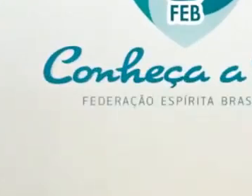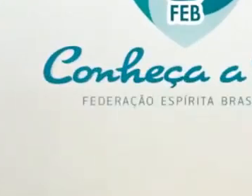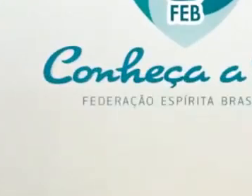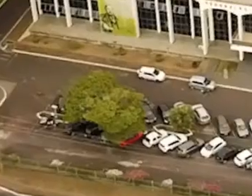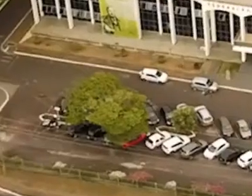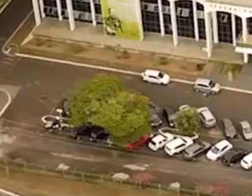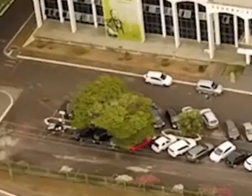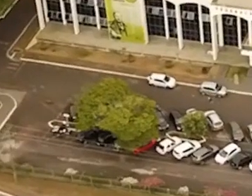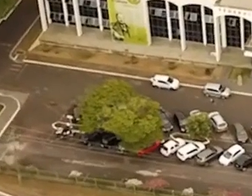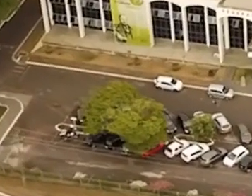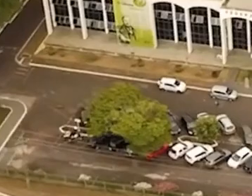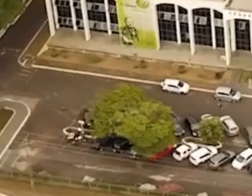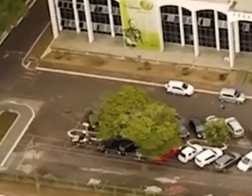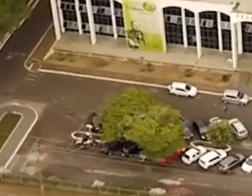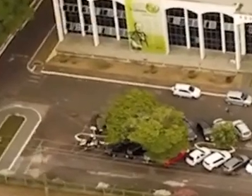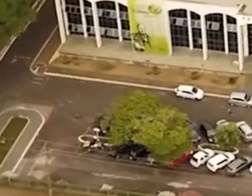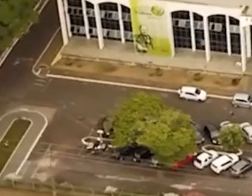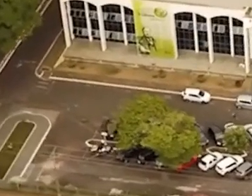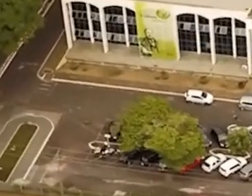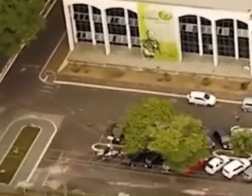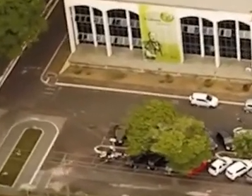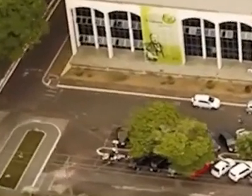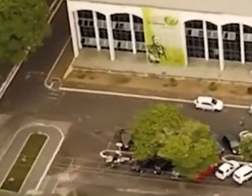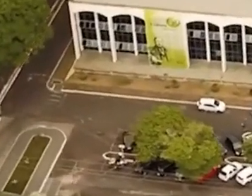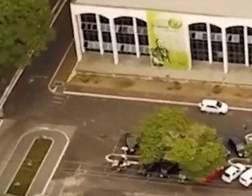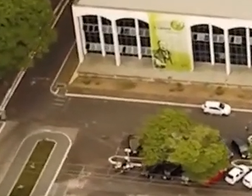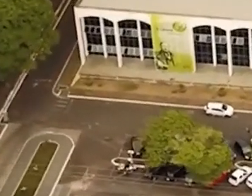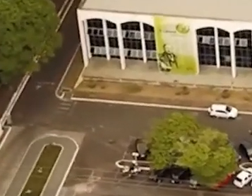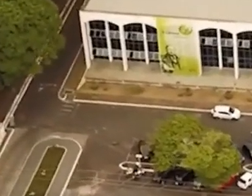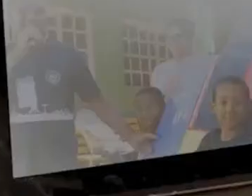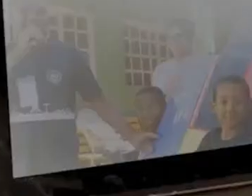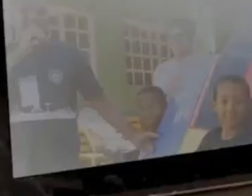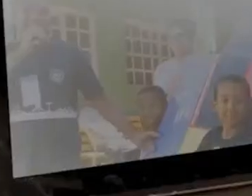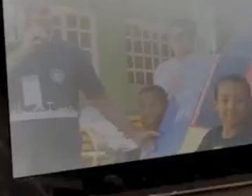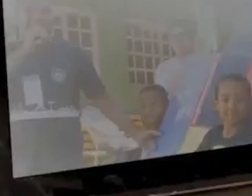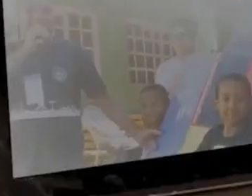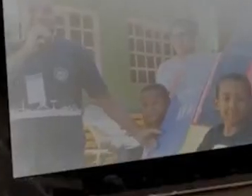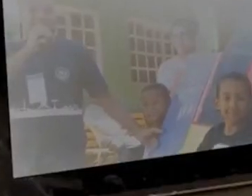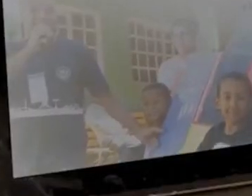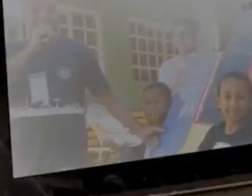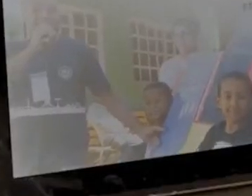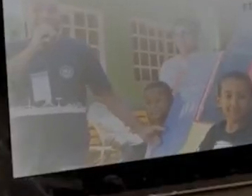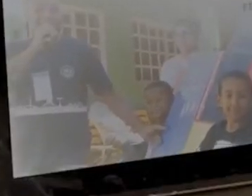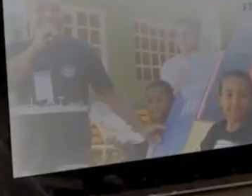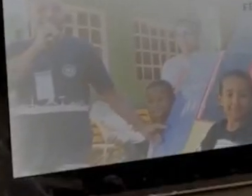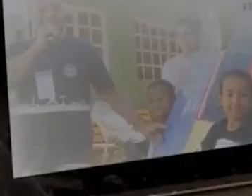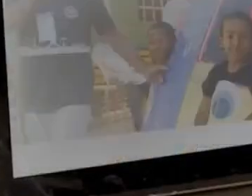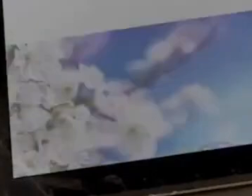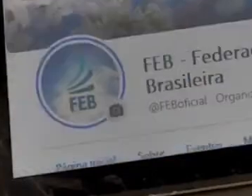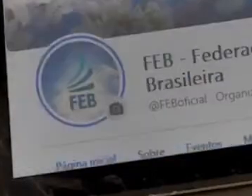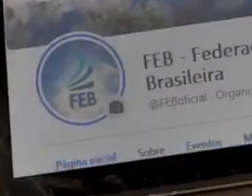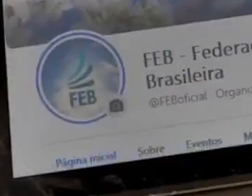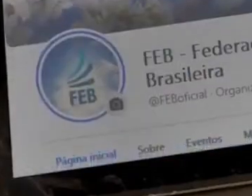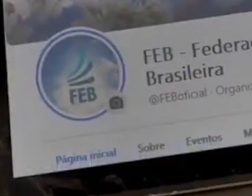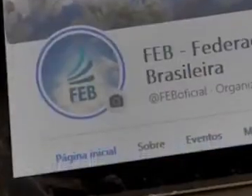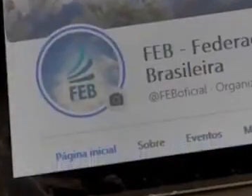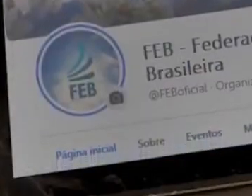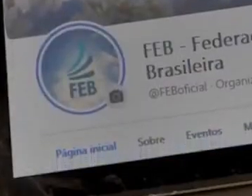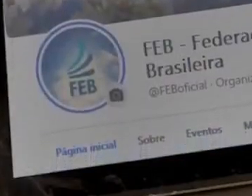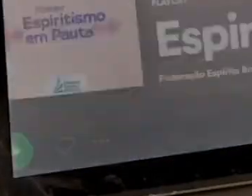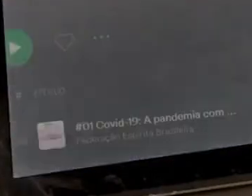do homem de bem? Apresentaremos a Federação Espírita Brasileira em formato dinâmico com vídeos, depoimentos,